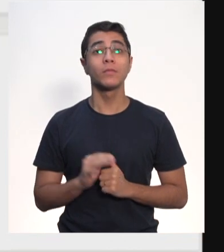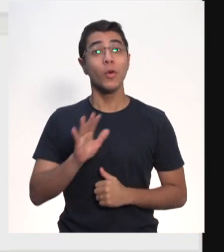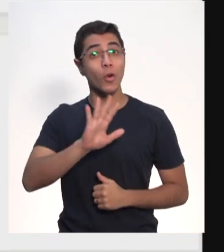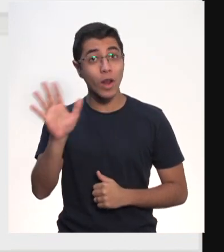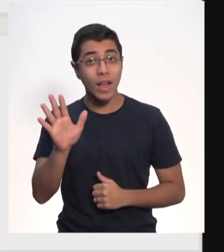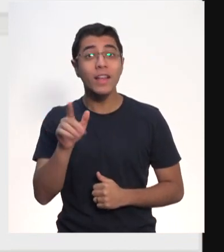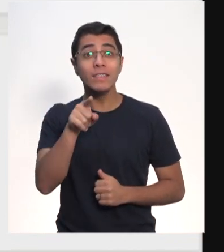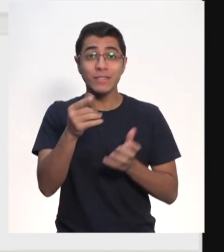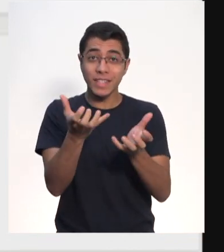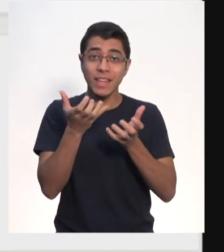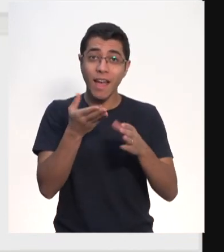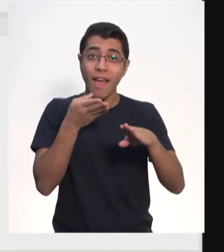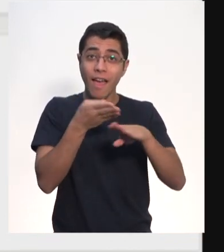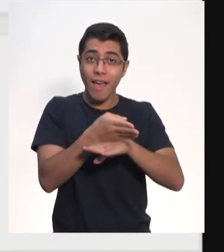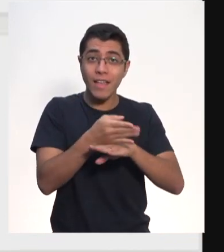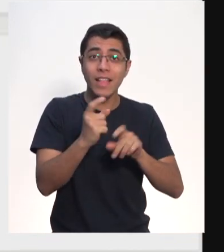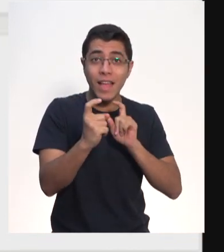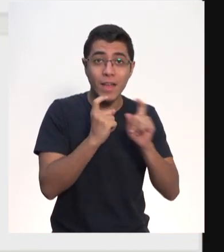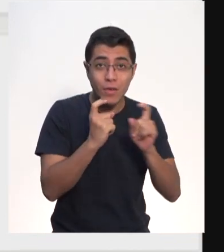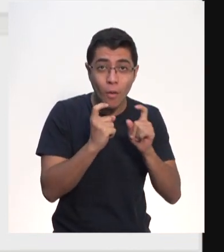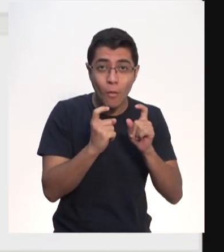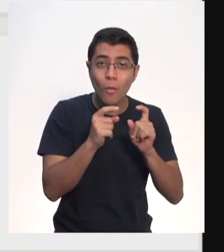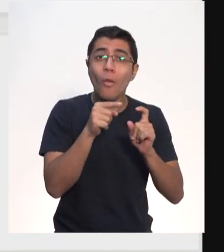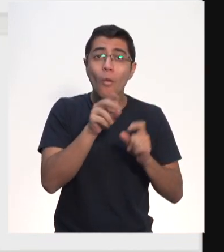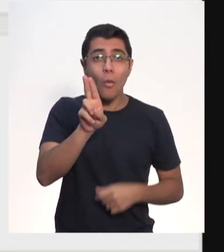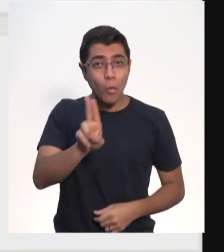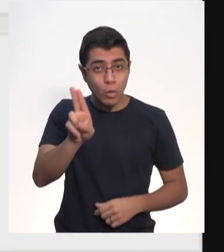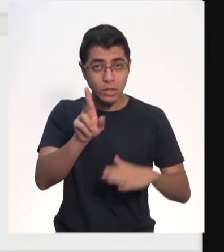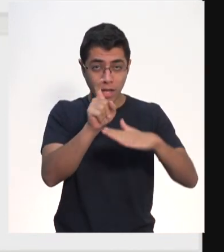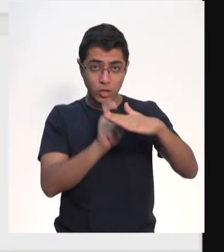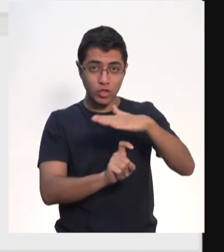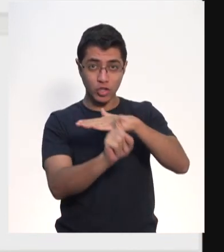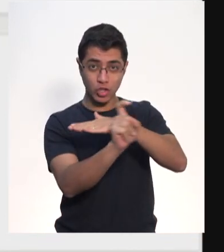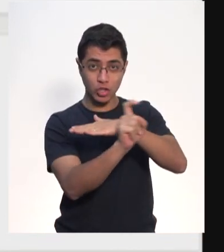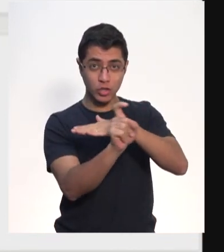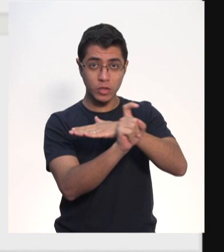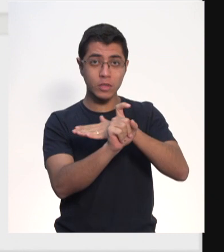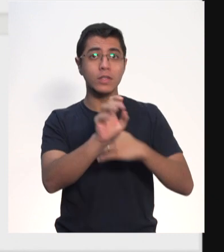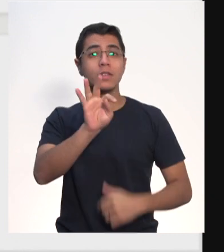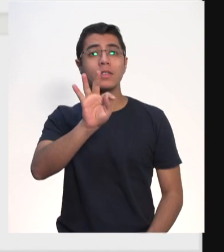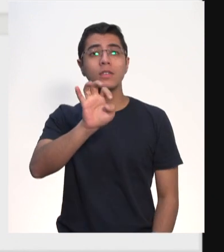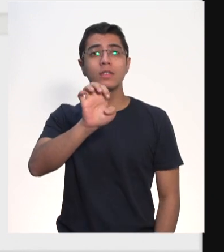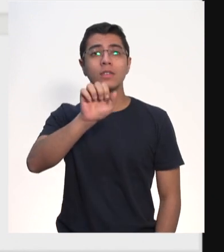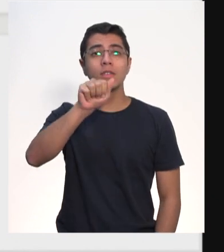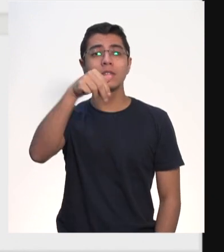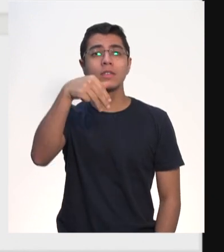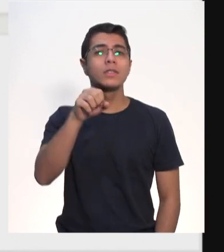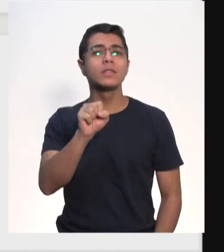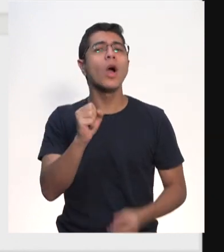na reunião através do Microsoft Teams, entre no aplicativo,